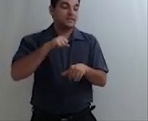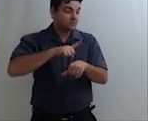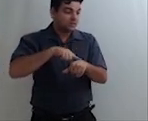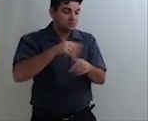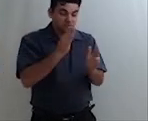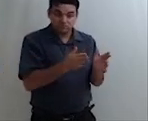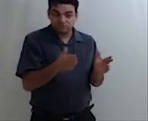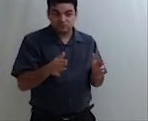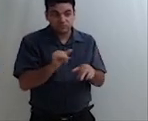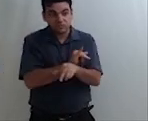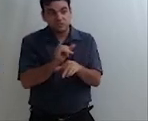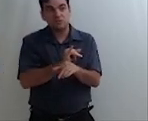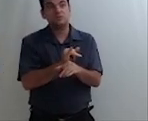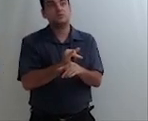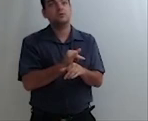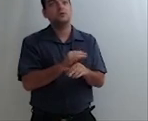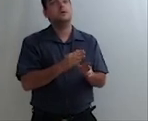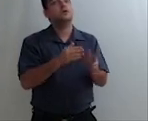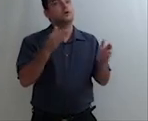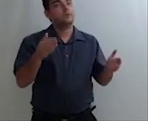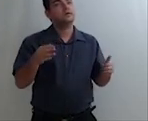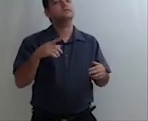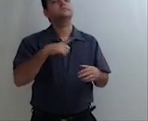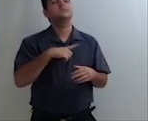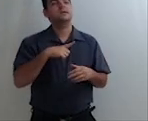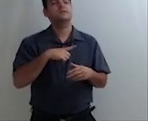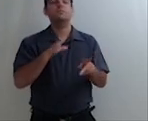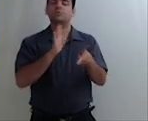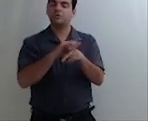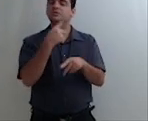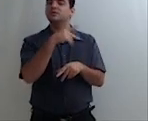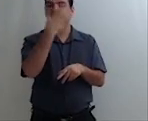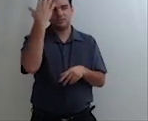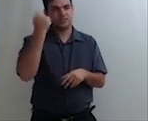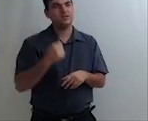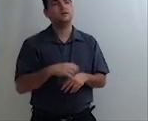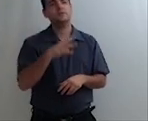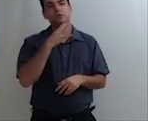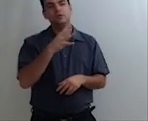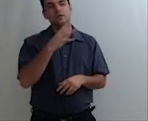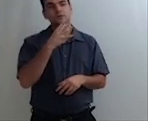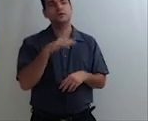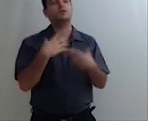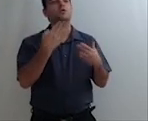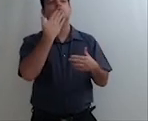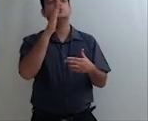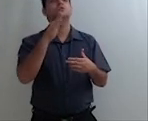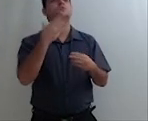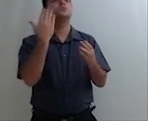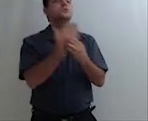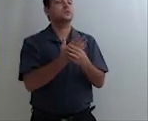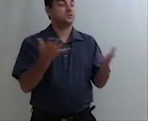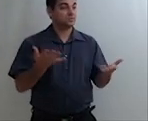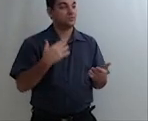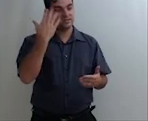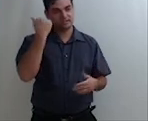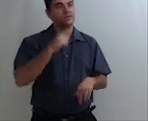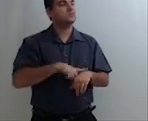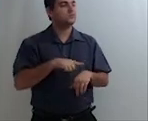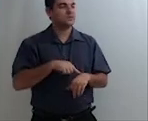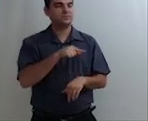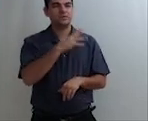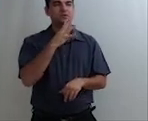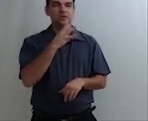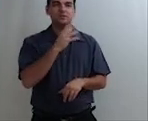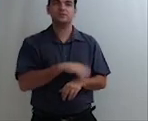tenho quase que certeza que foi consultado pelo gabinete para saber em que faz em contra ação penal só o